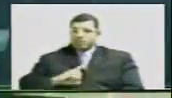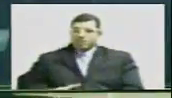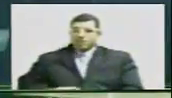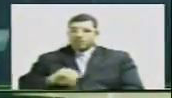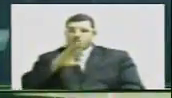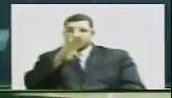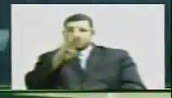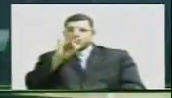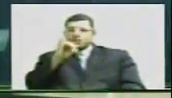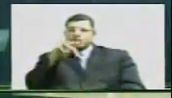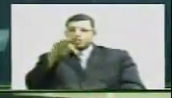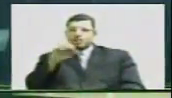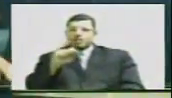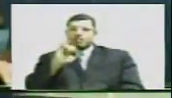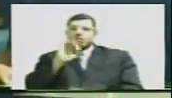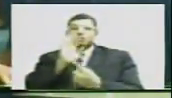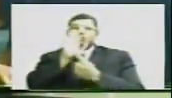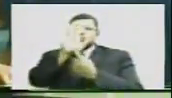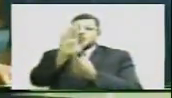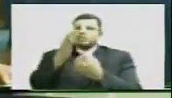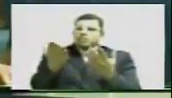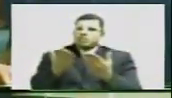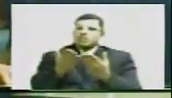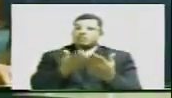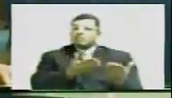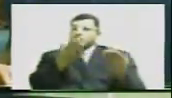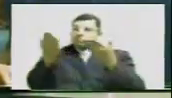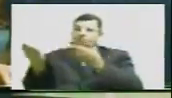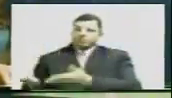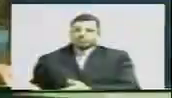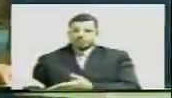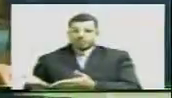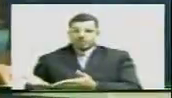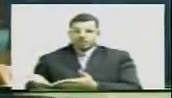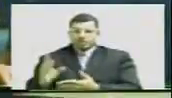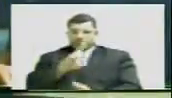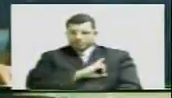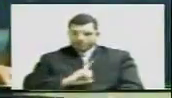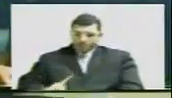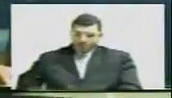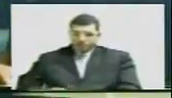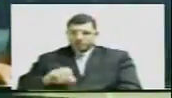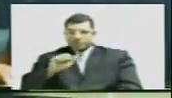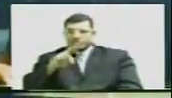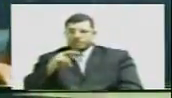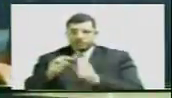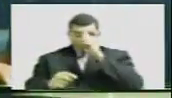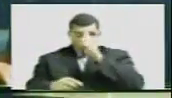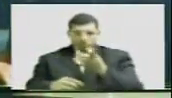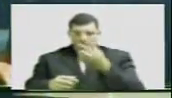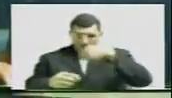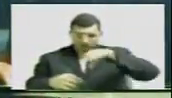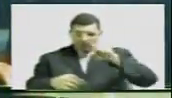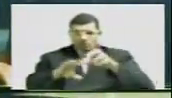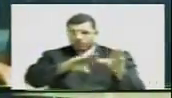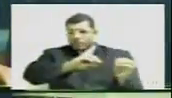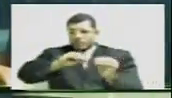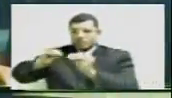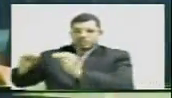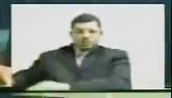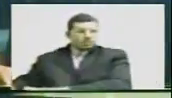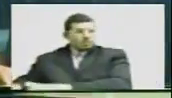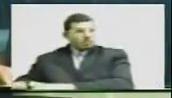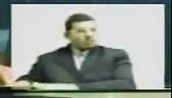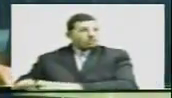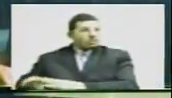Arthur Bisneto, que simbolicamente devolve ao deputado Arlindo Porto o mandato que lhe foi